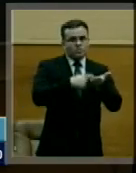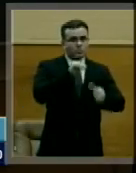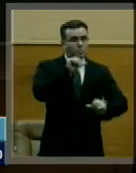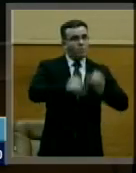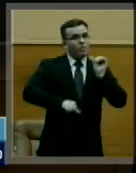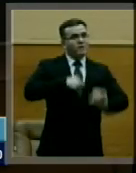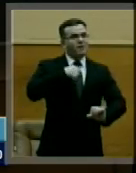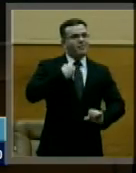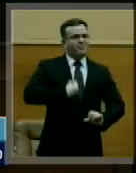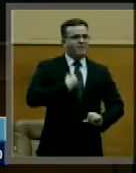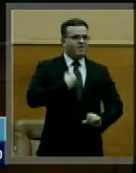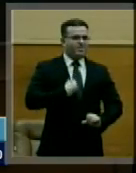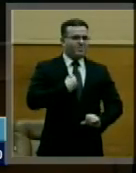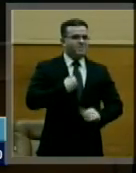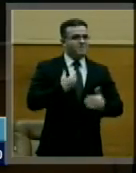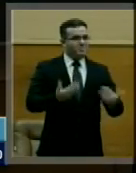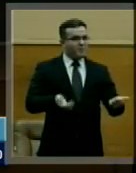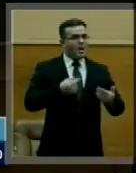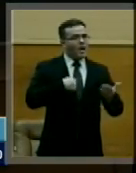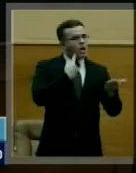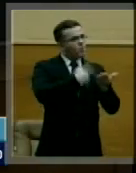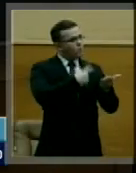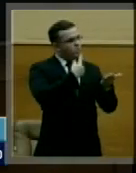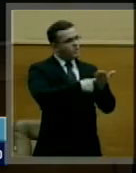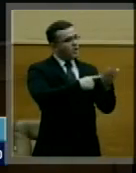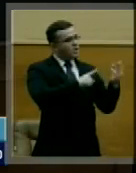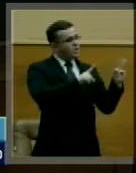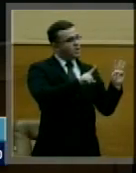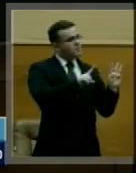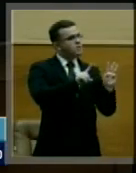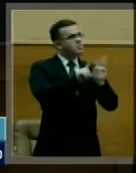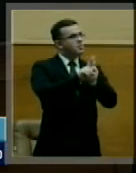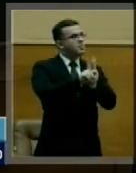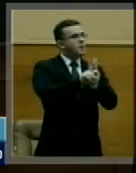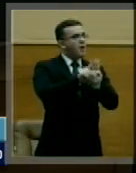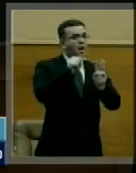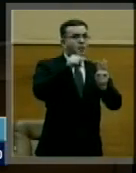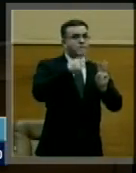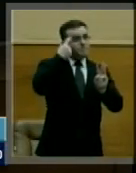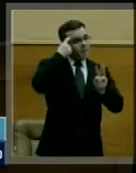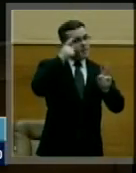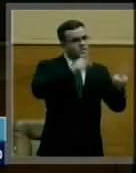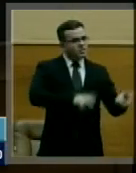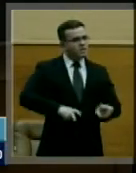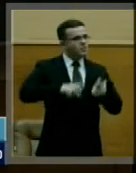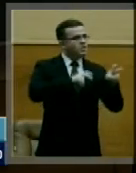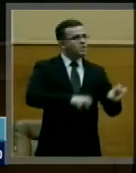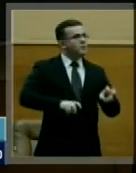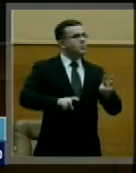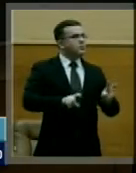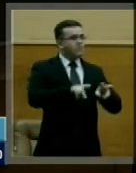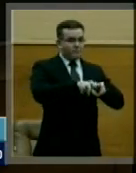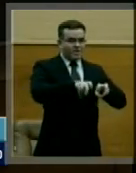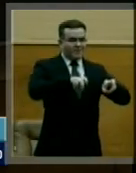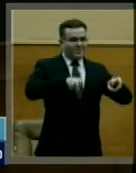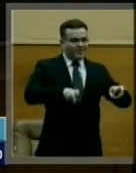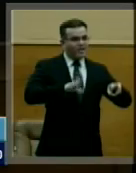Primo. Ele deu carona a 3 homens pensando que eram agricultores. Os mesmos que às margens